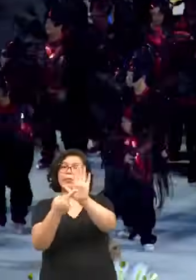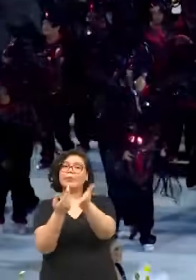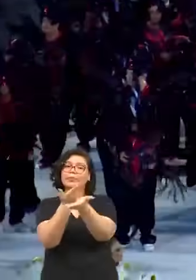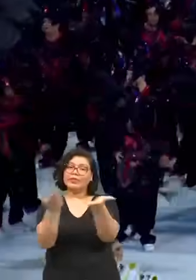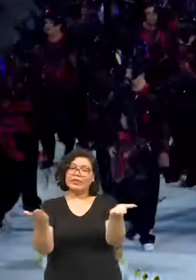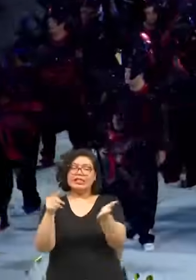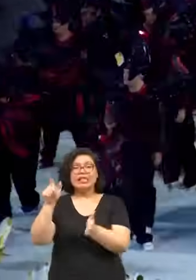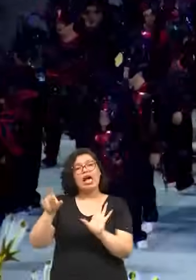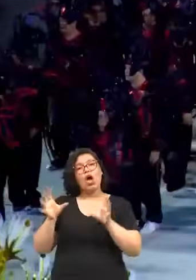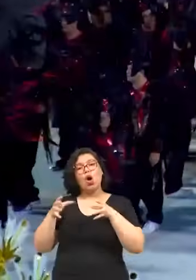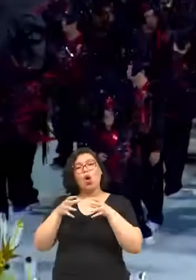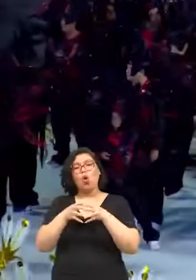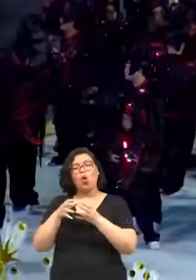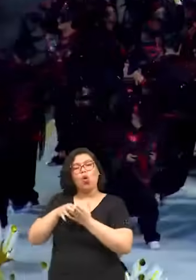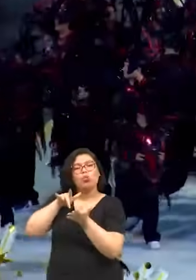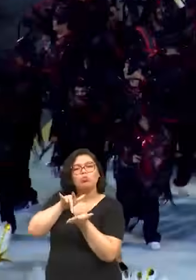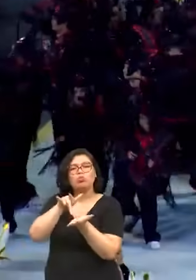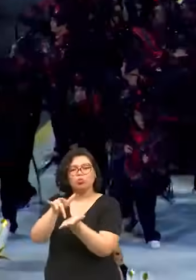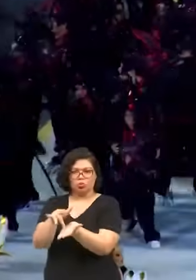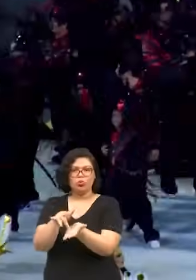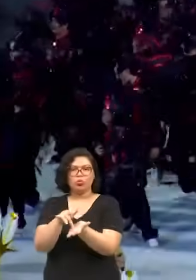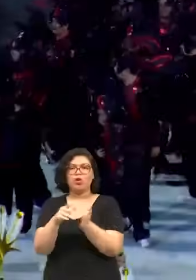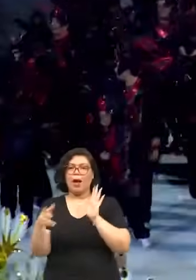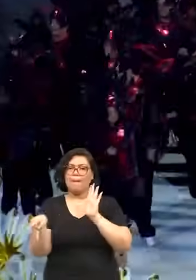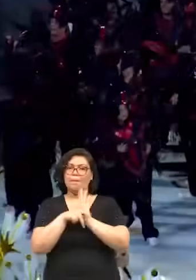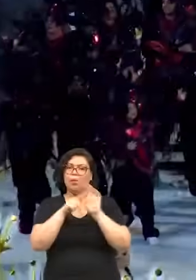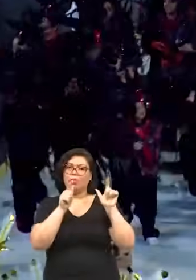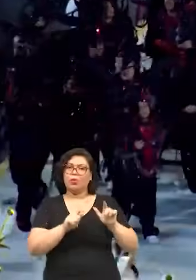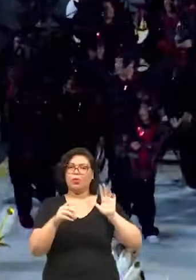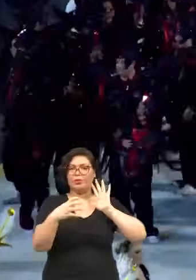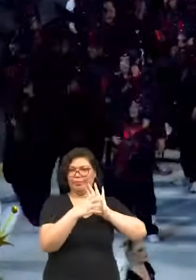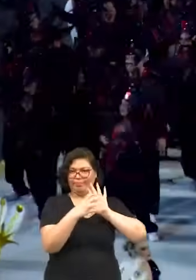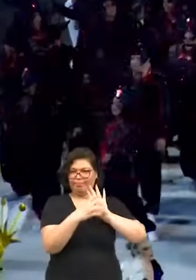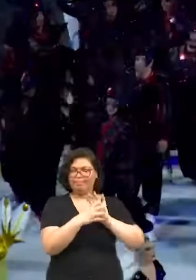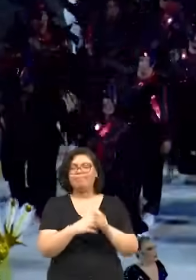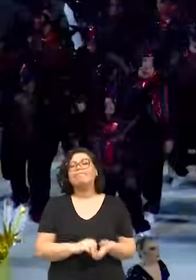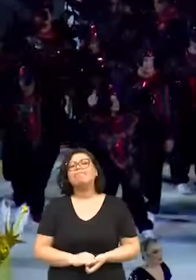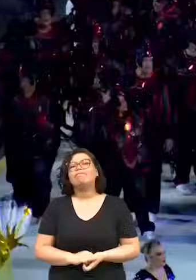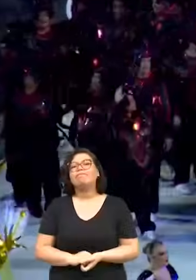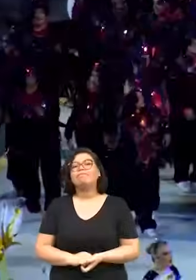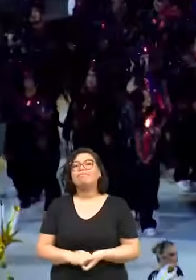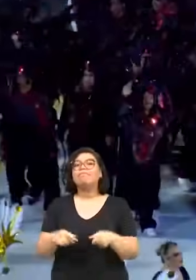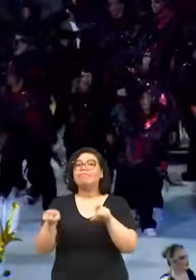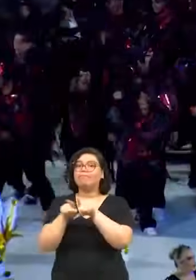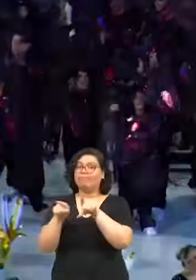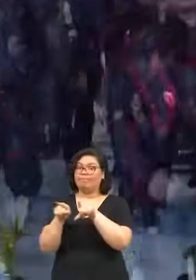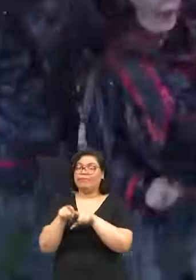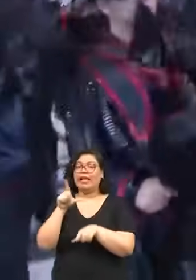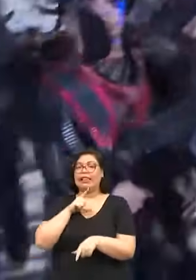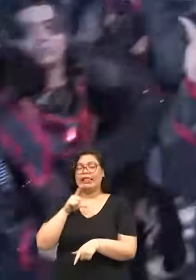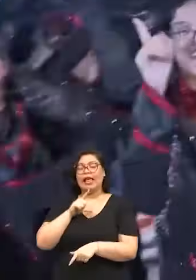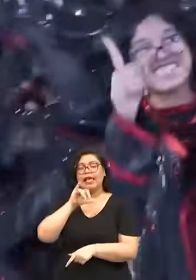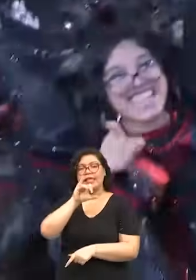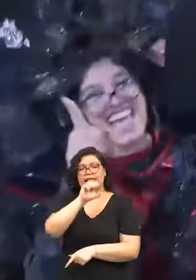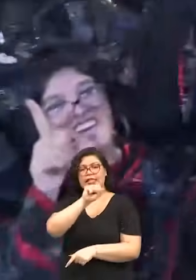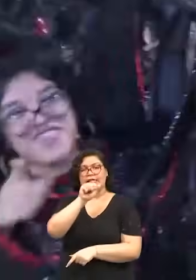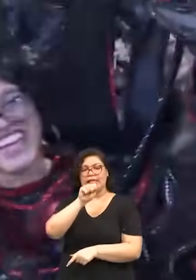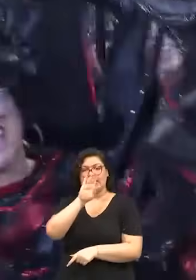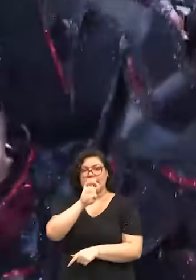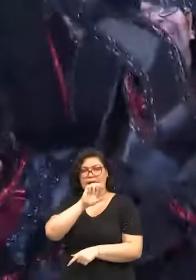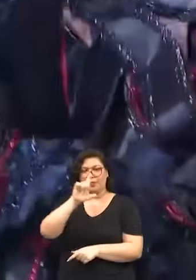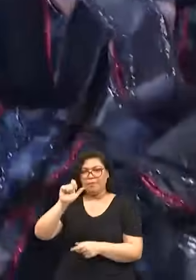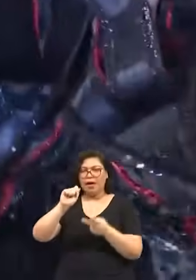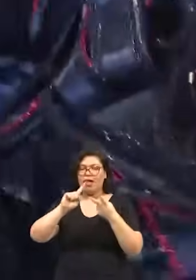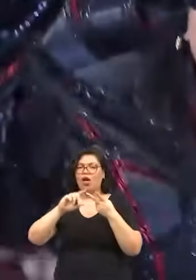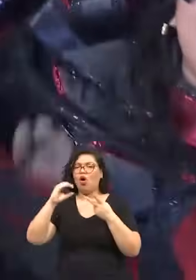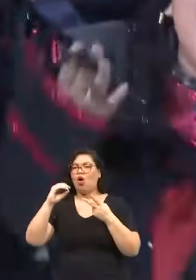Escola de Samba da Cachoeirinha. Pois não, Alessandra? Temos aqui também eles que são a Isabela Alves, né, e o